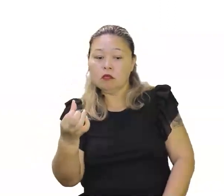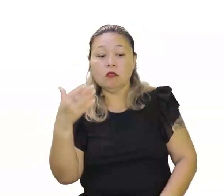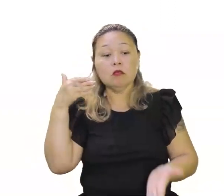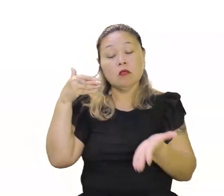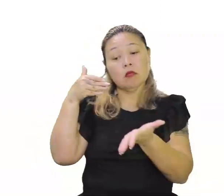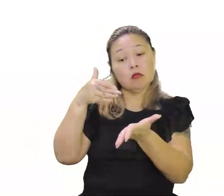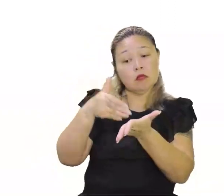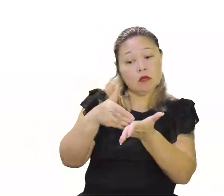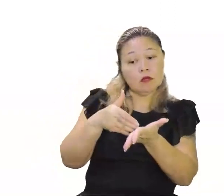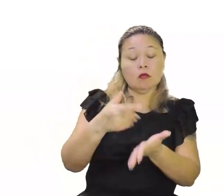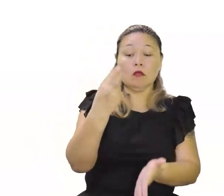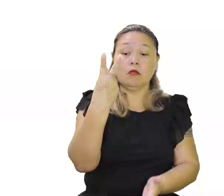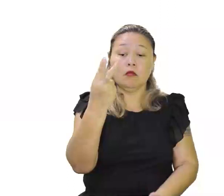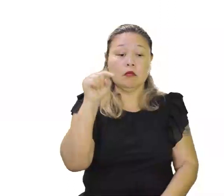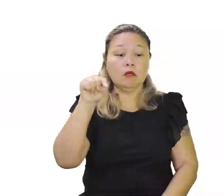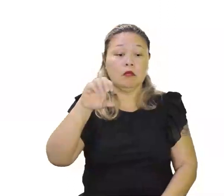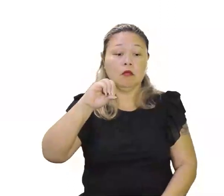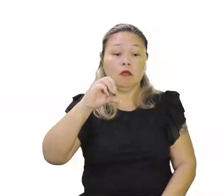1.778,86 a R$